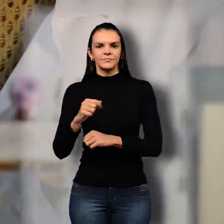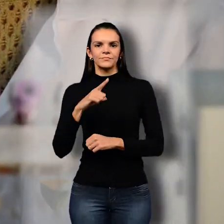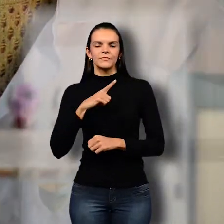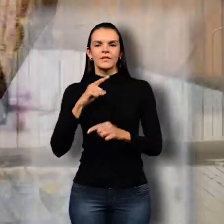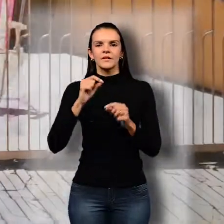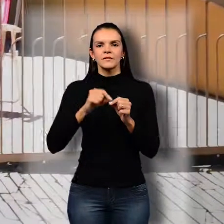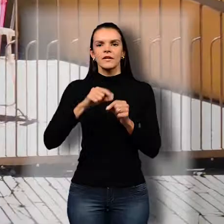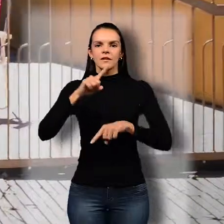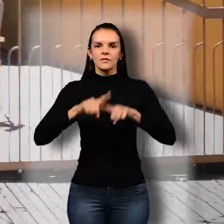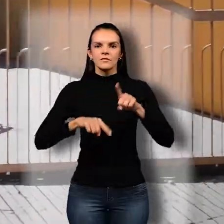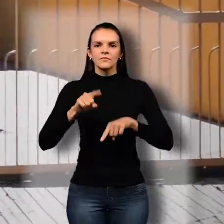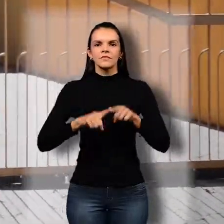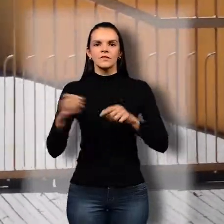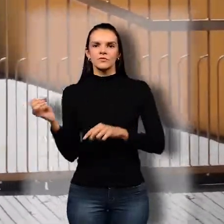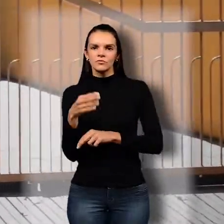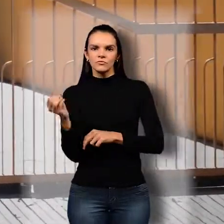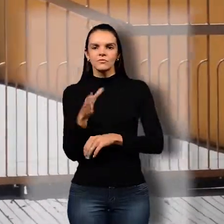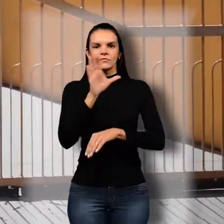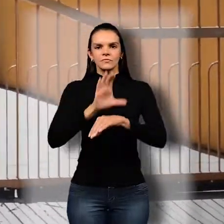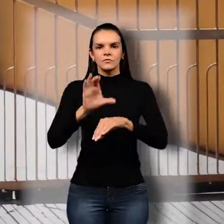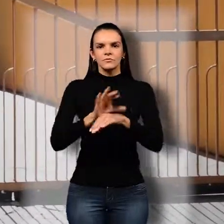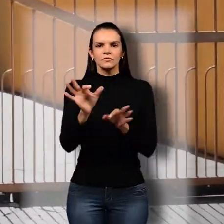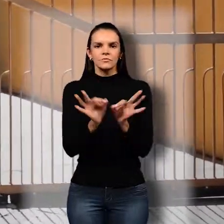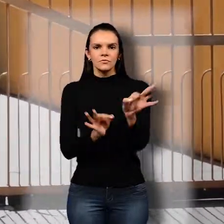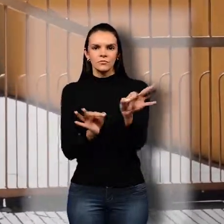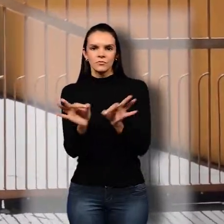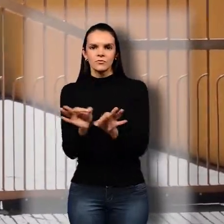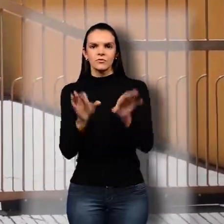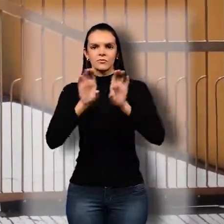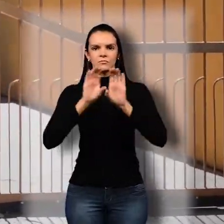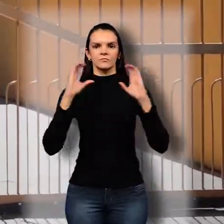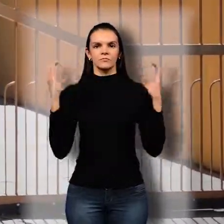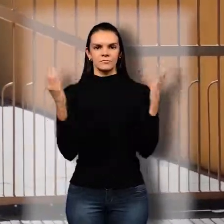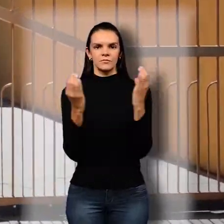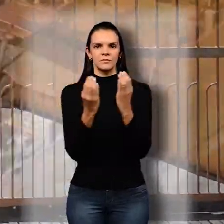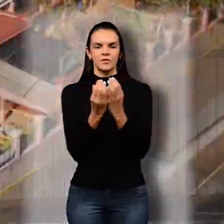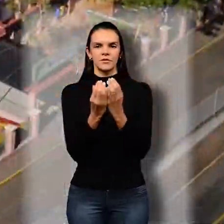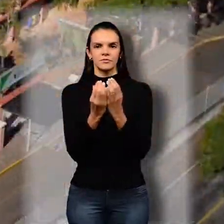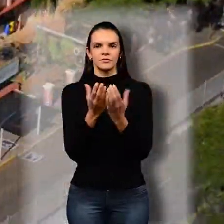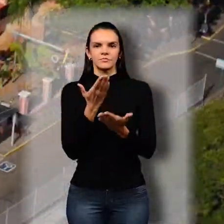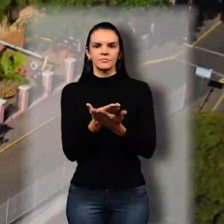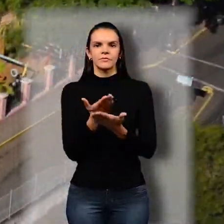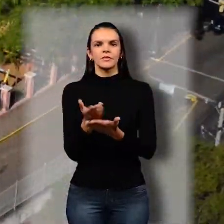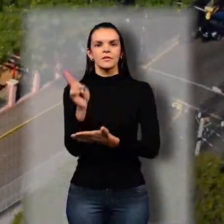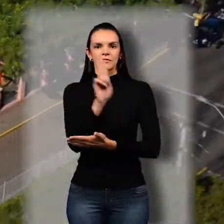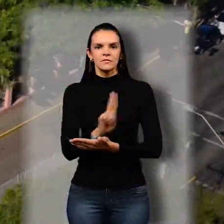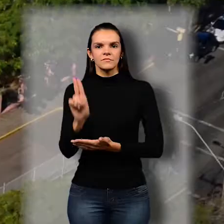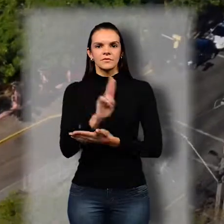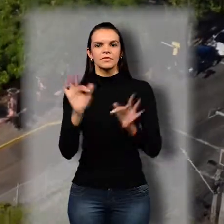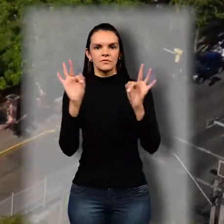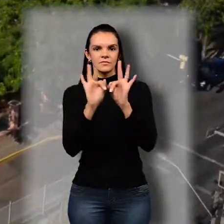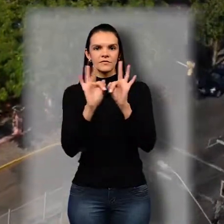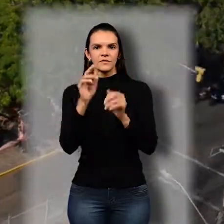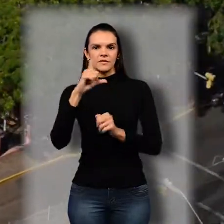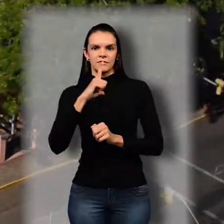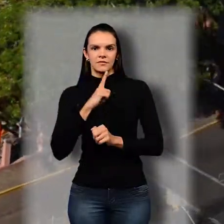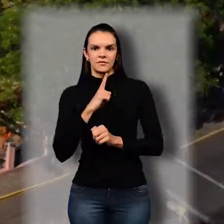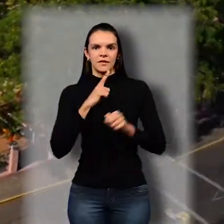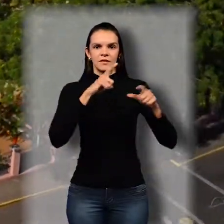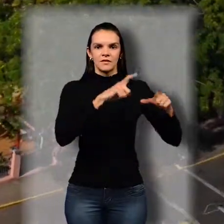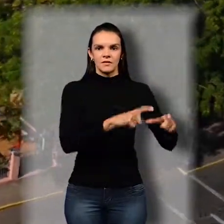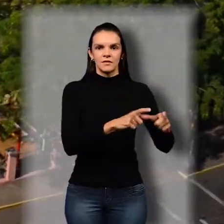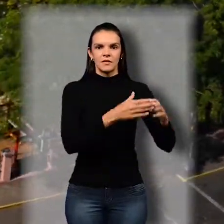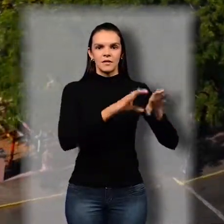ações inovadoras, cursos e projetos de caráter comunitário, a Universidade FEVALE possui o Campus